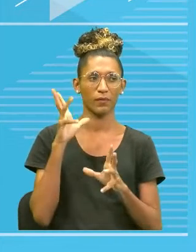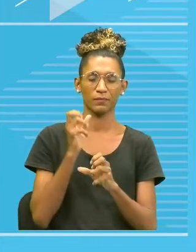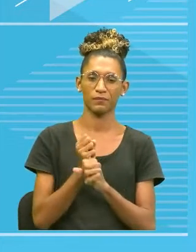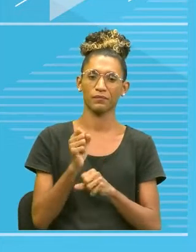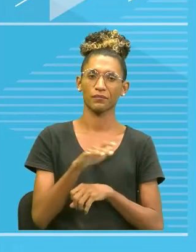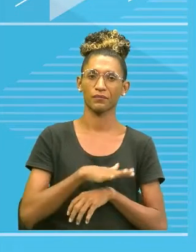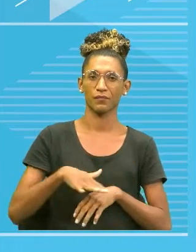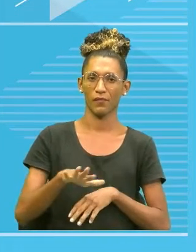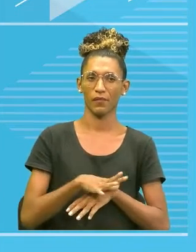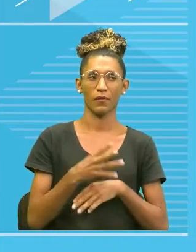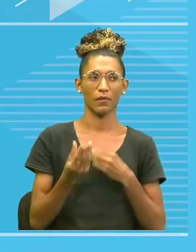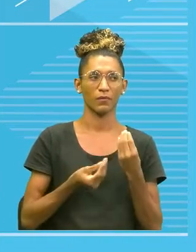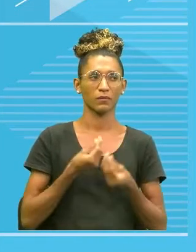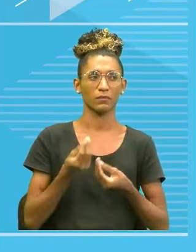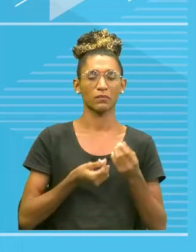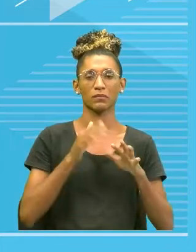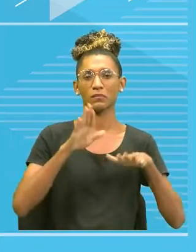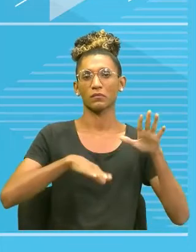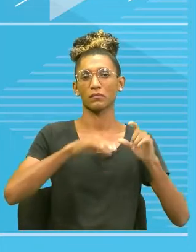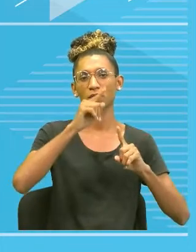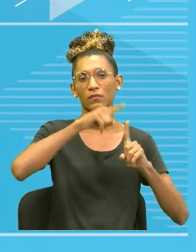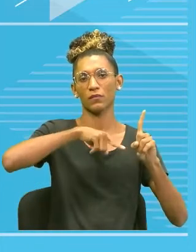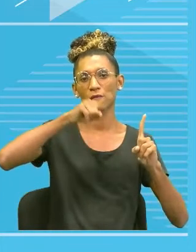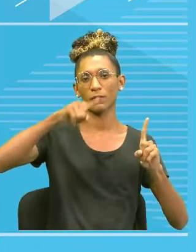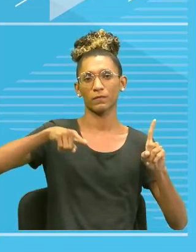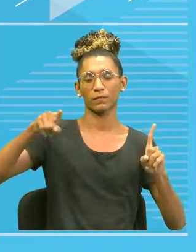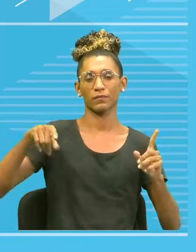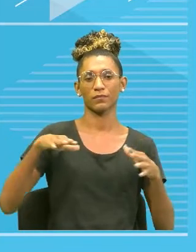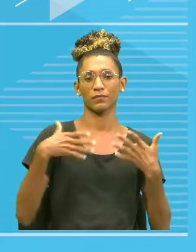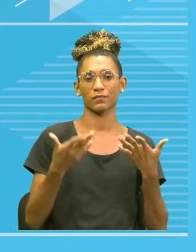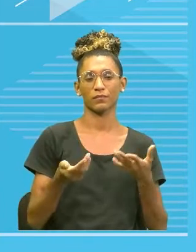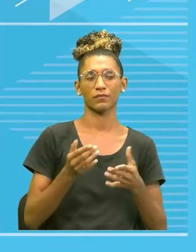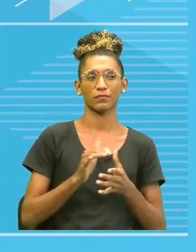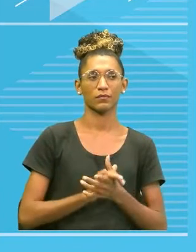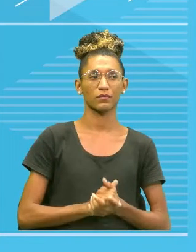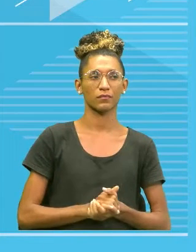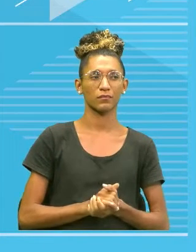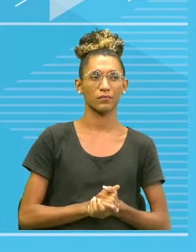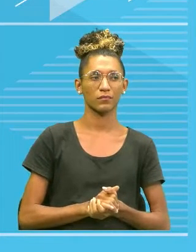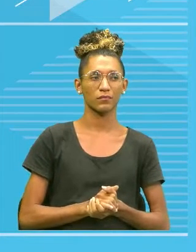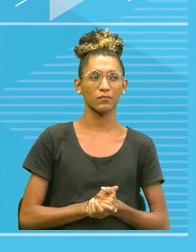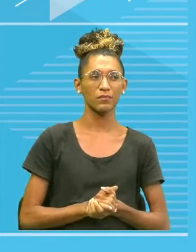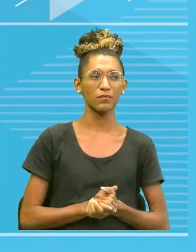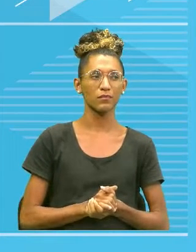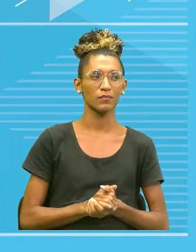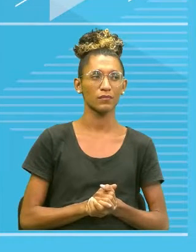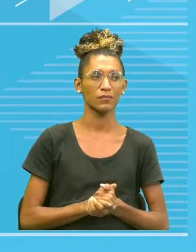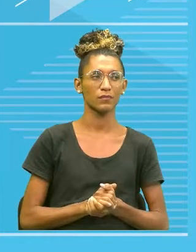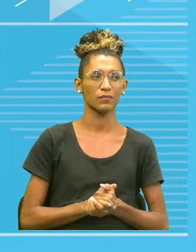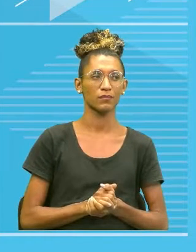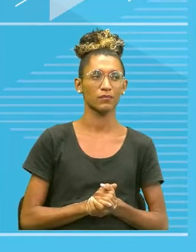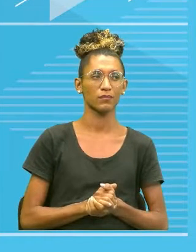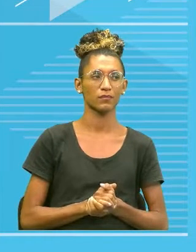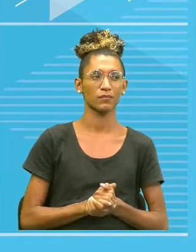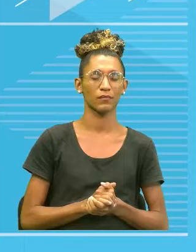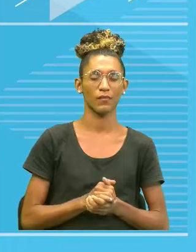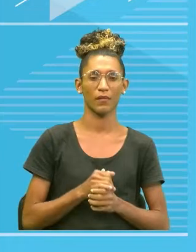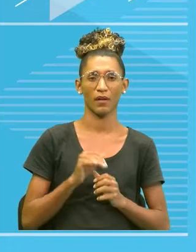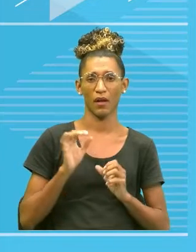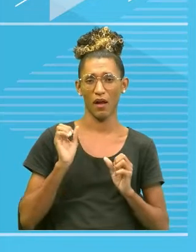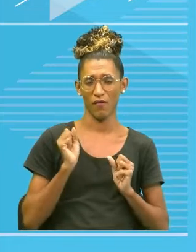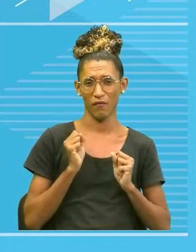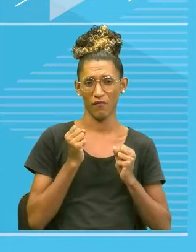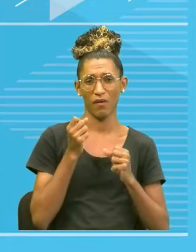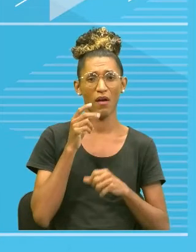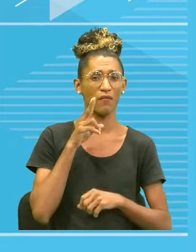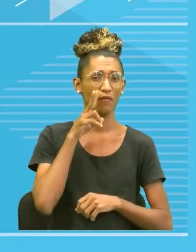Formada abaixo pelo gráfico. Então, para chegar nisso tudo, esse trabalho aqui é a área